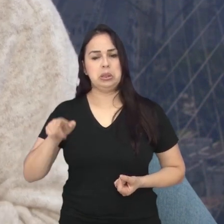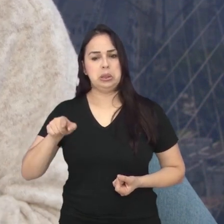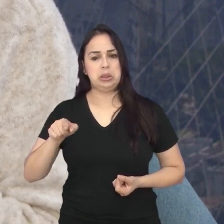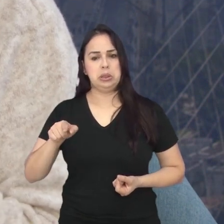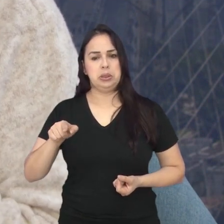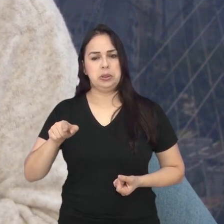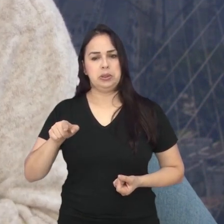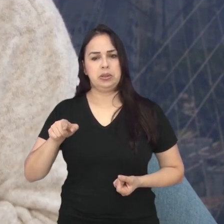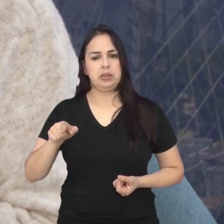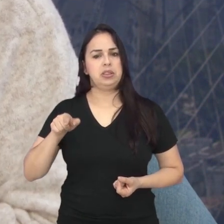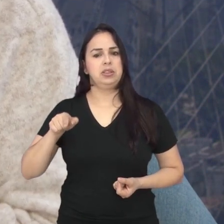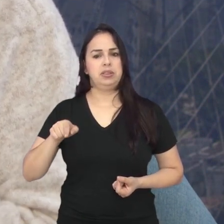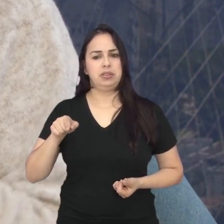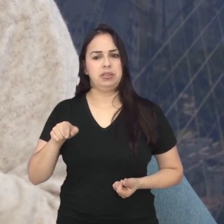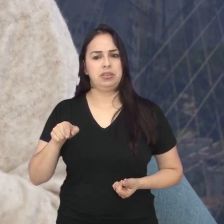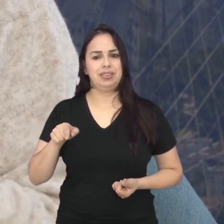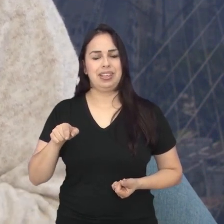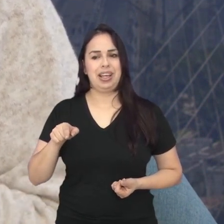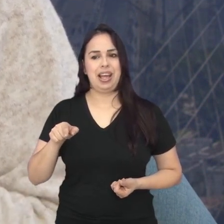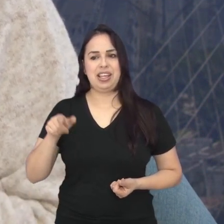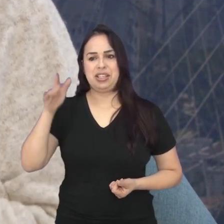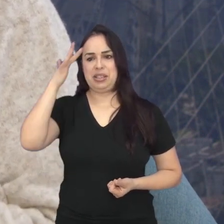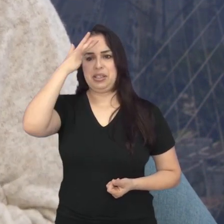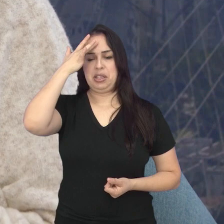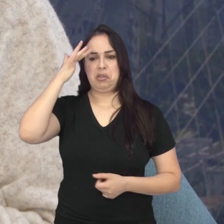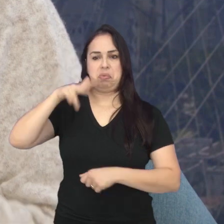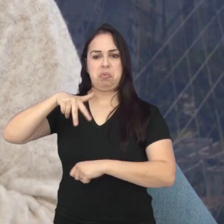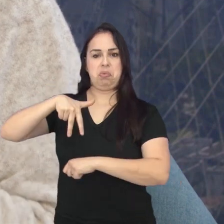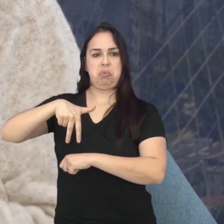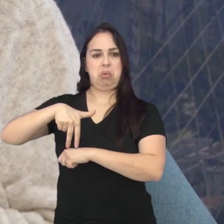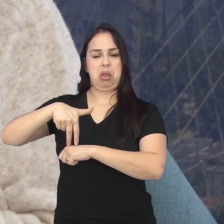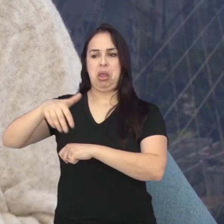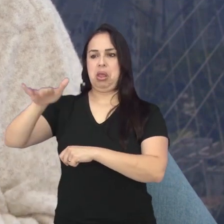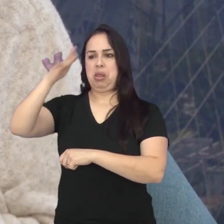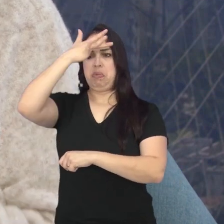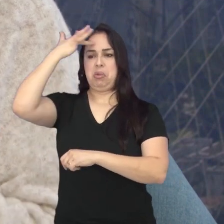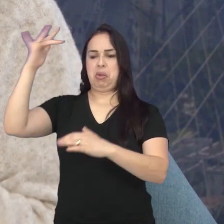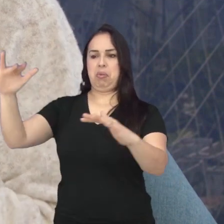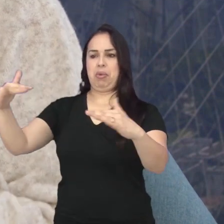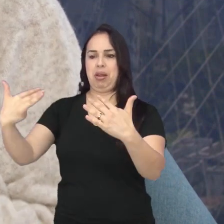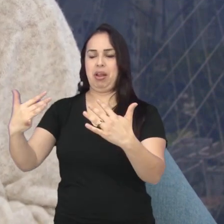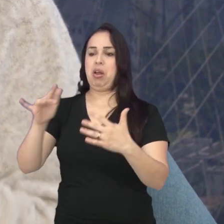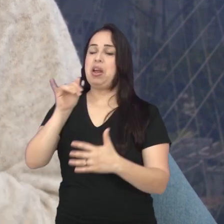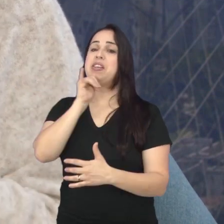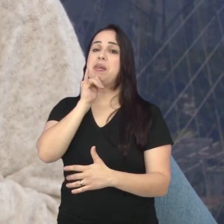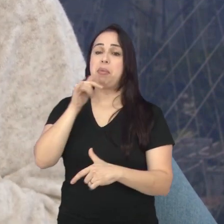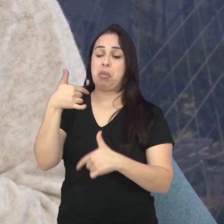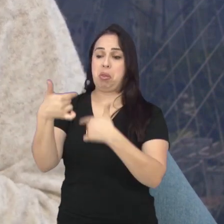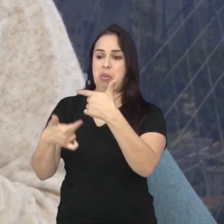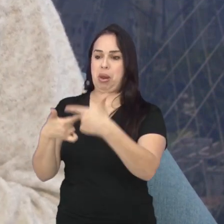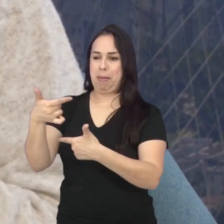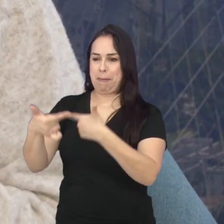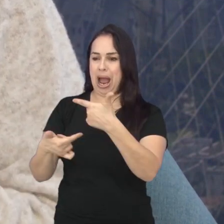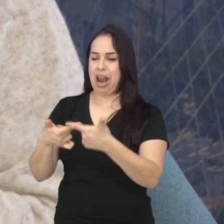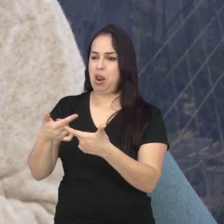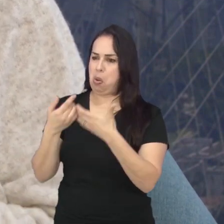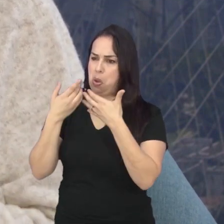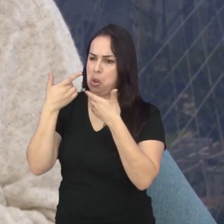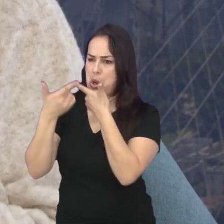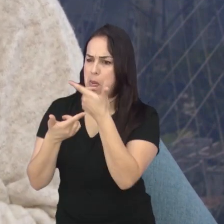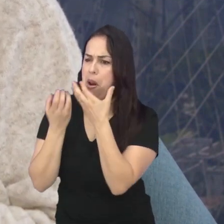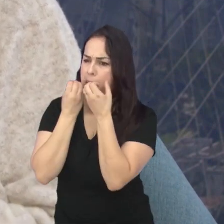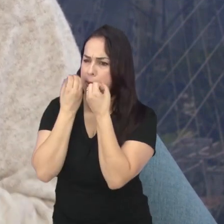agressor, ele é muito bem visto, né, no meio social. Então, no trabalho ele exerce, mas talvez seja um